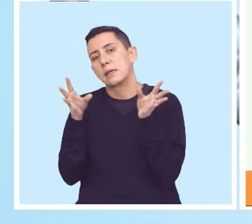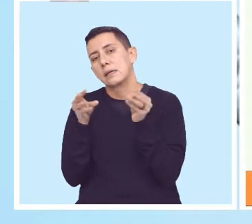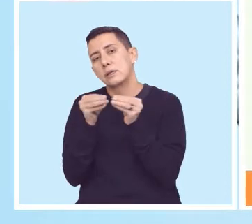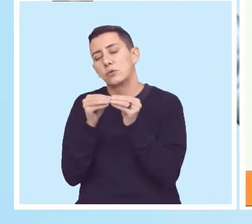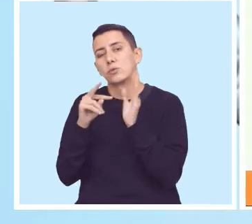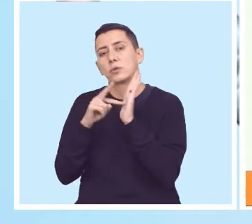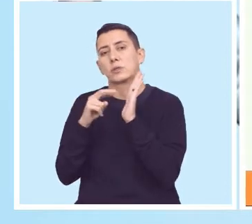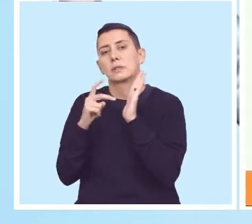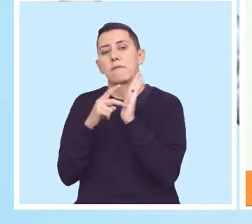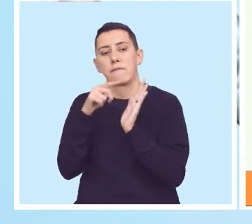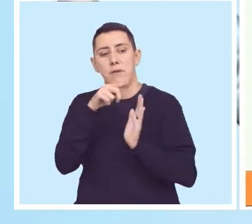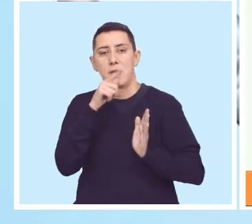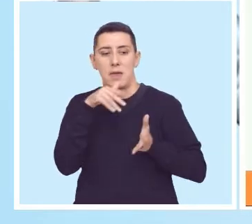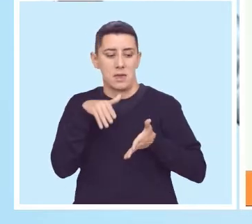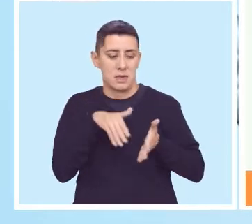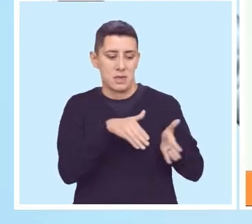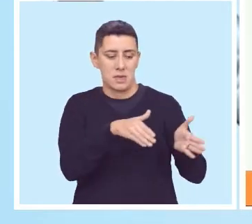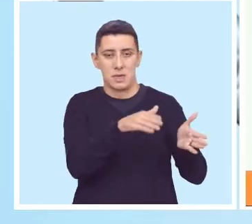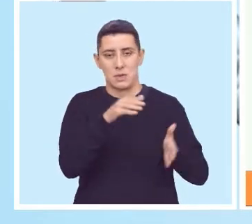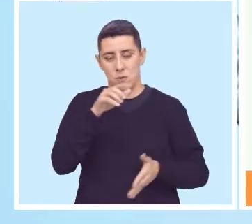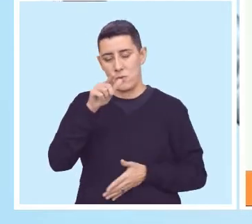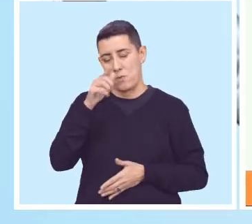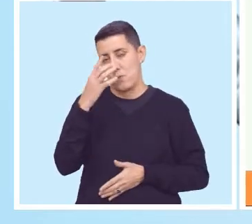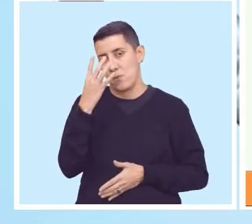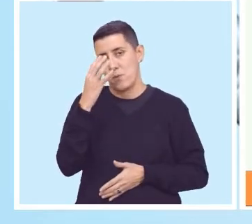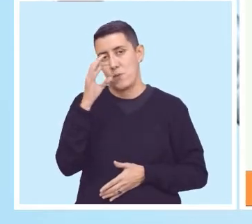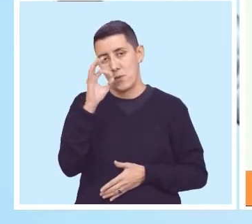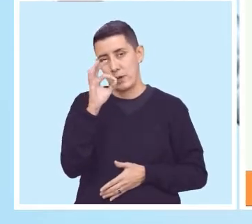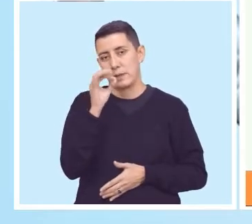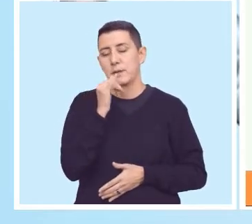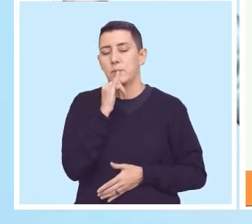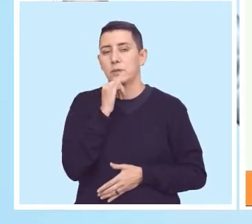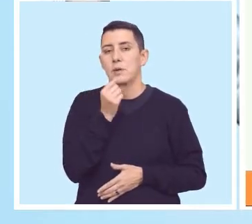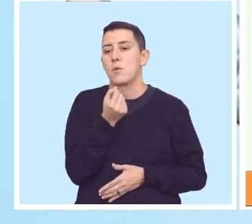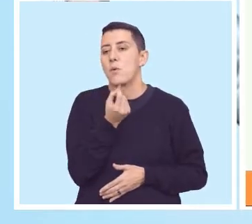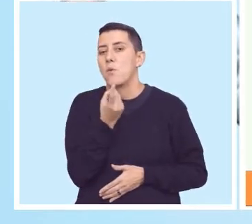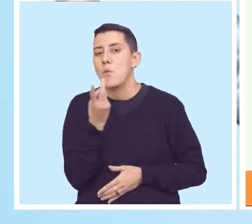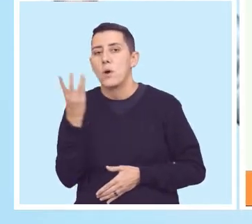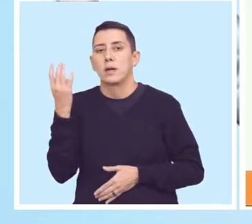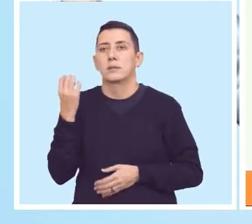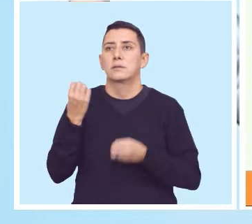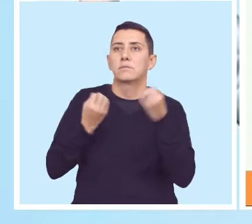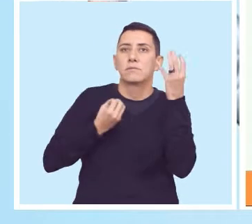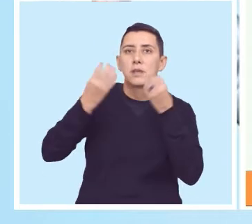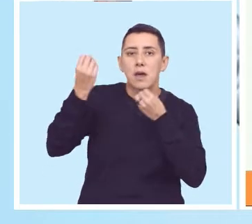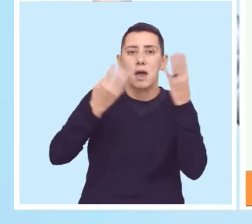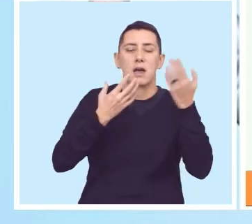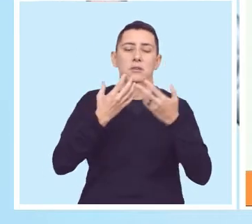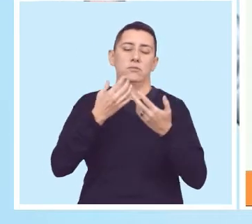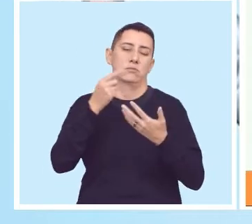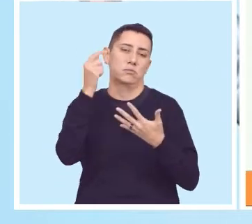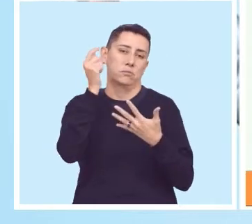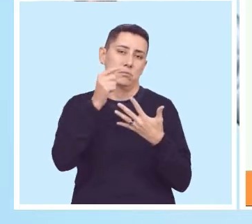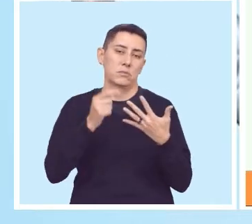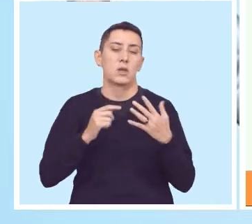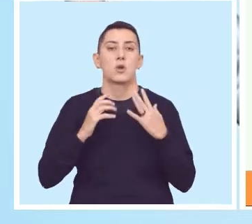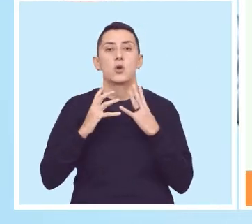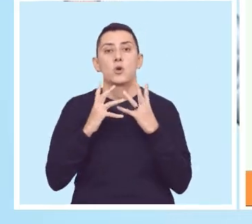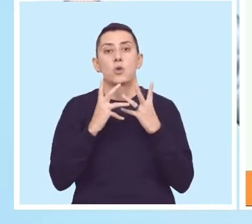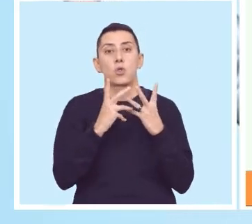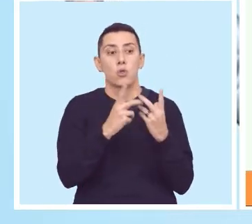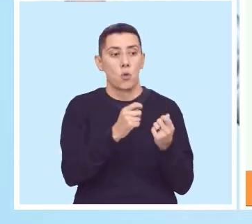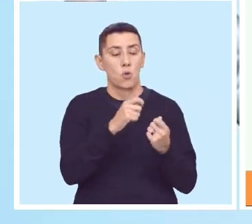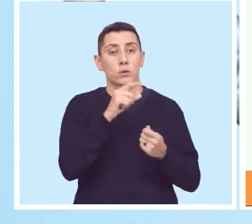do 40. Então, aqui tem dizendo aqui a quantidade de viagens realizadas, a quantidade de missões, quantas imagens